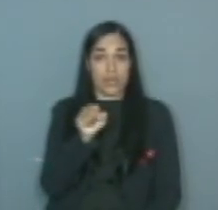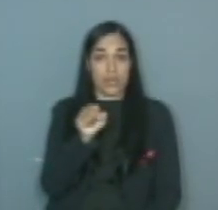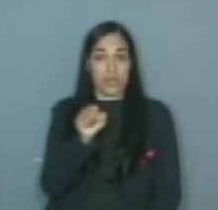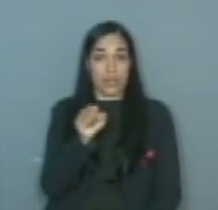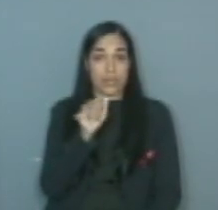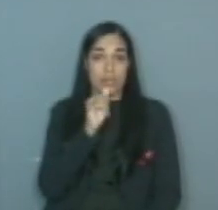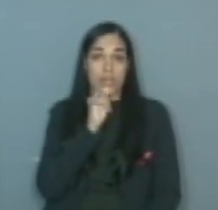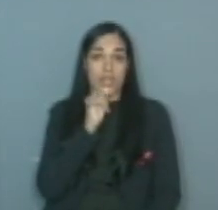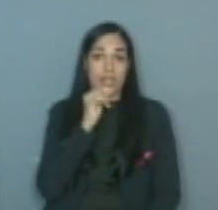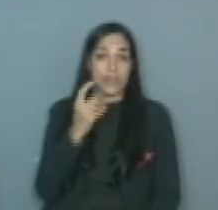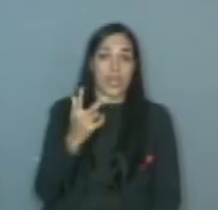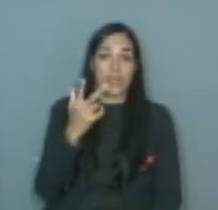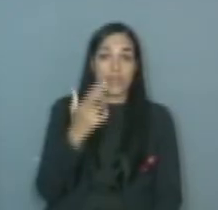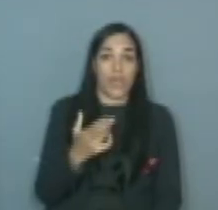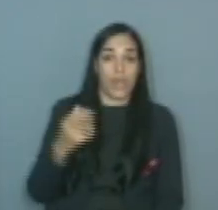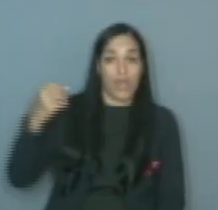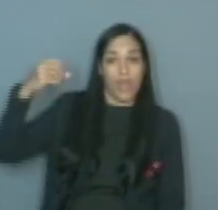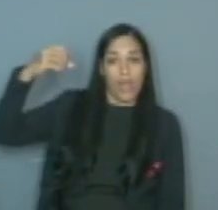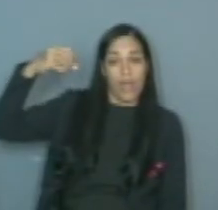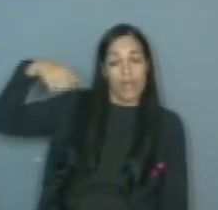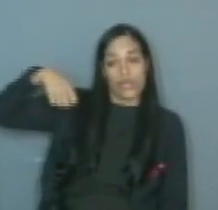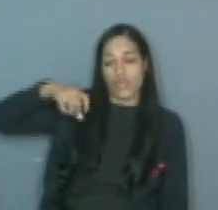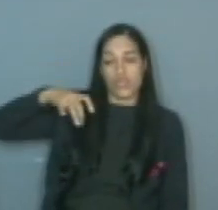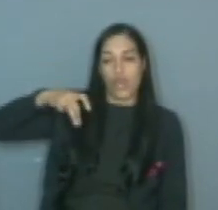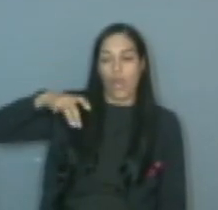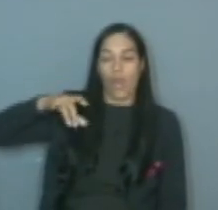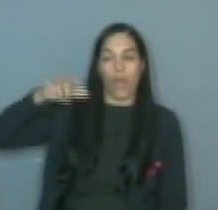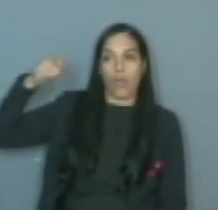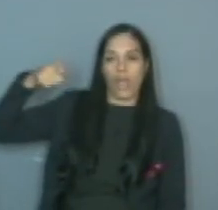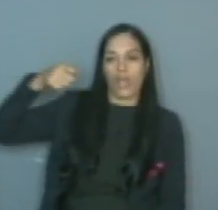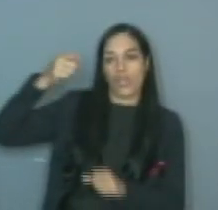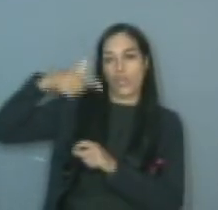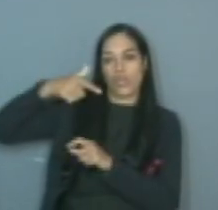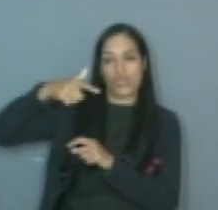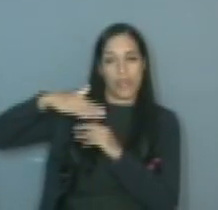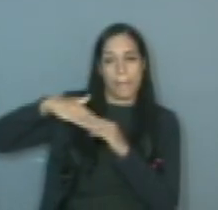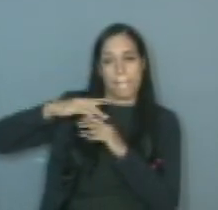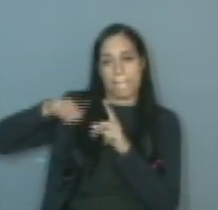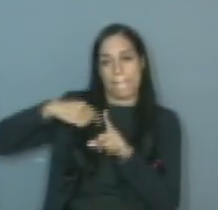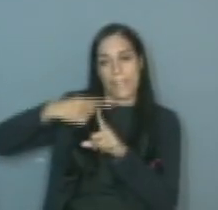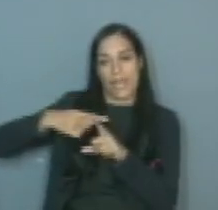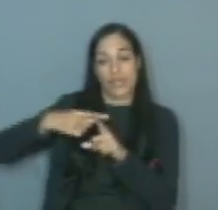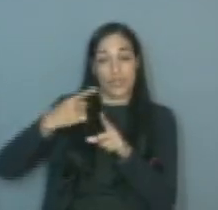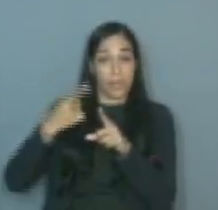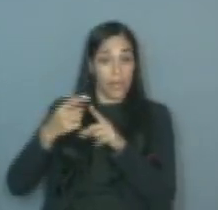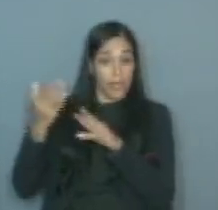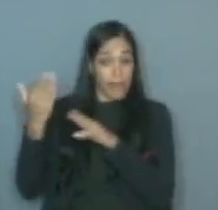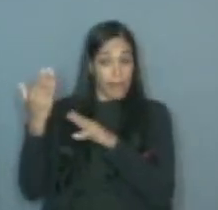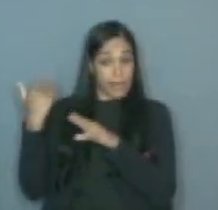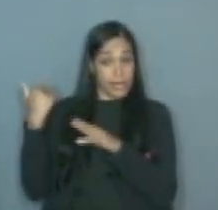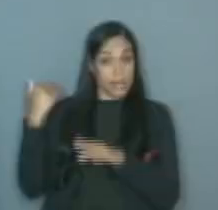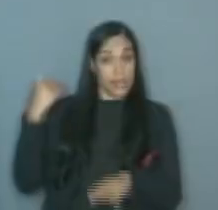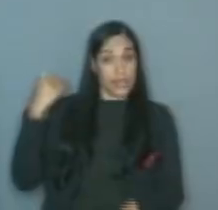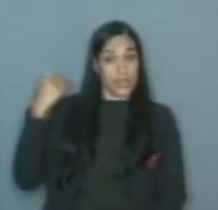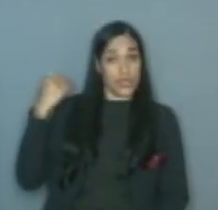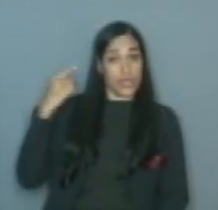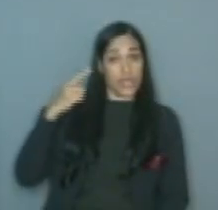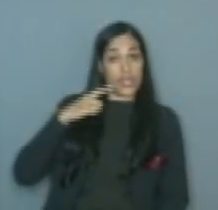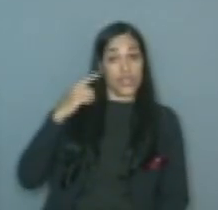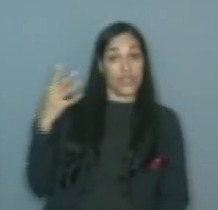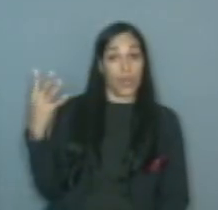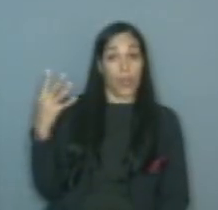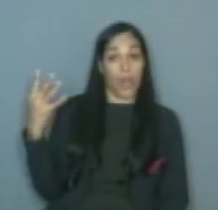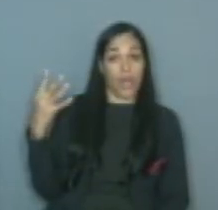se tivesse colocado uma lanterna a mais. Porque os postes anteriores, eles tinham 4 fontes de